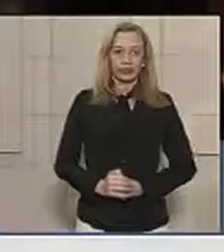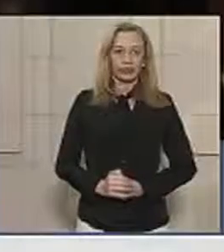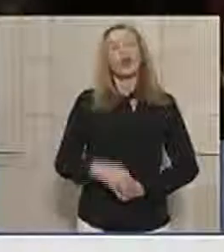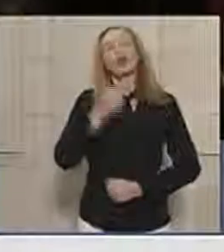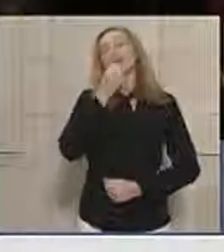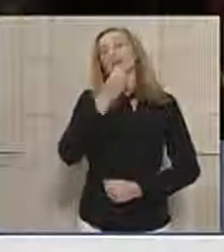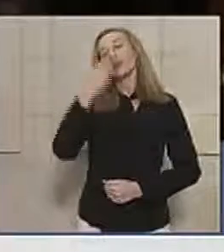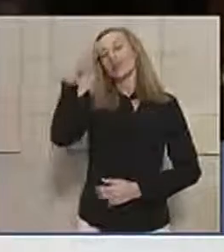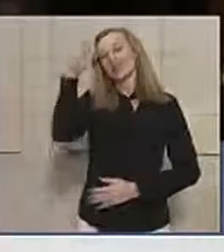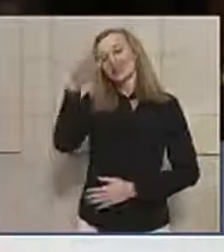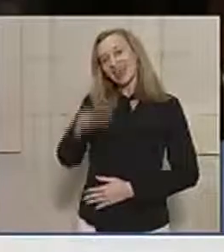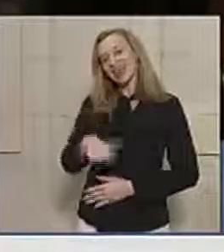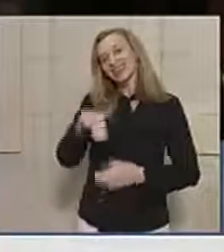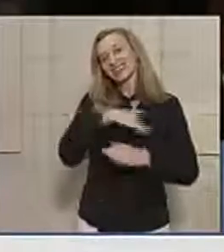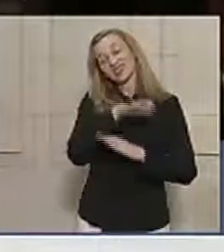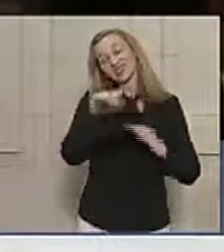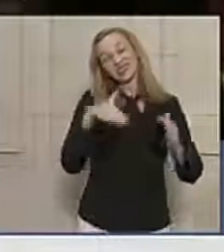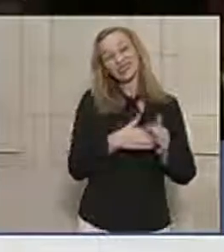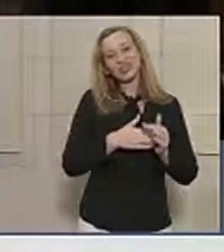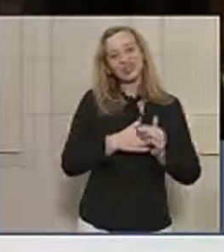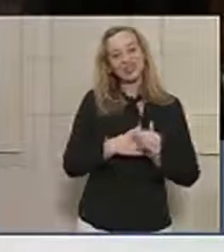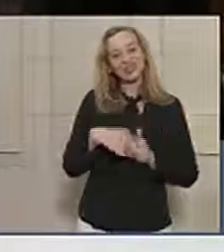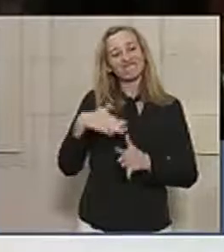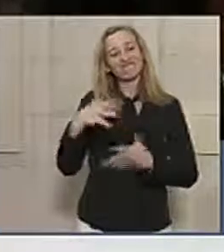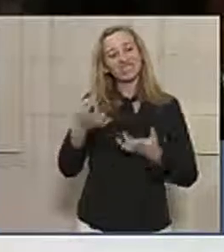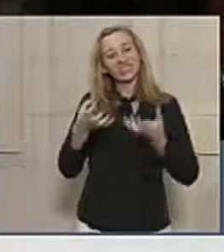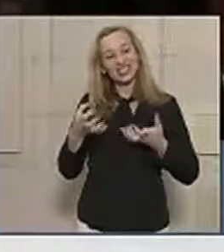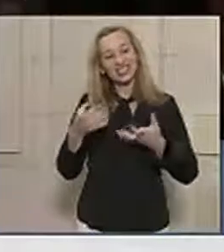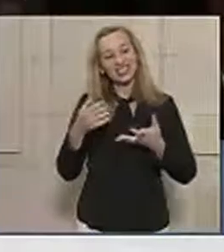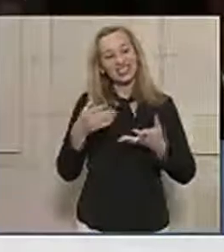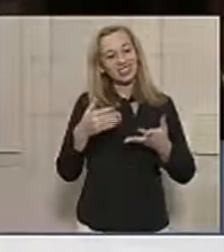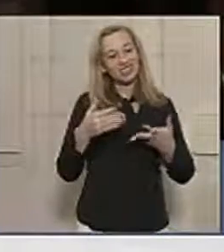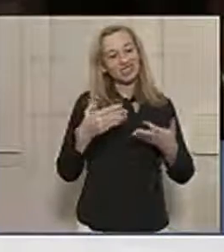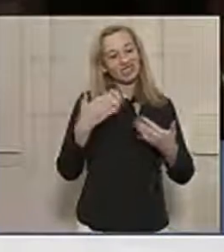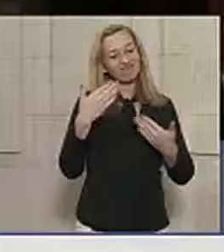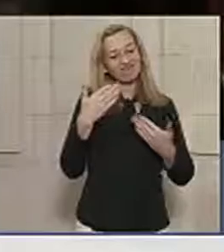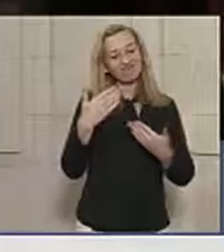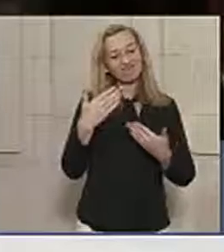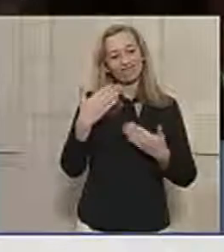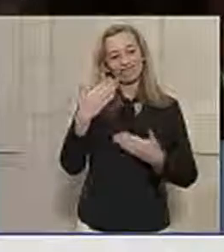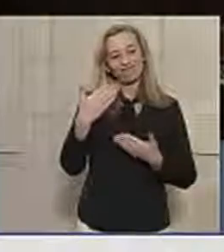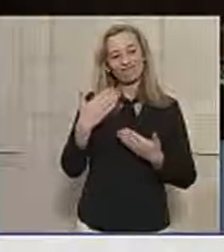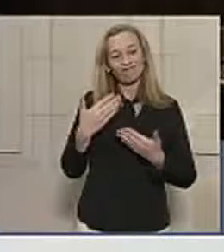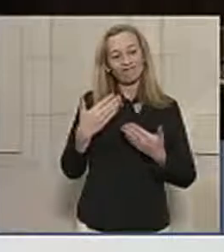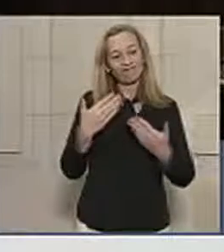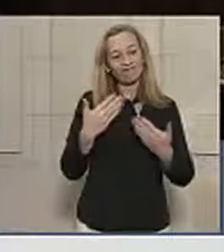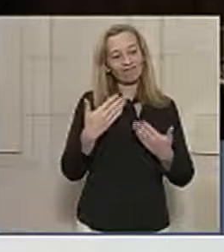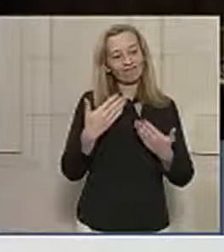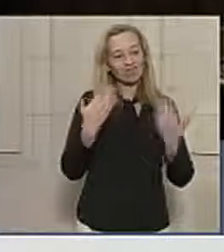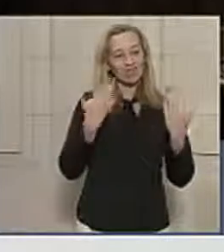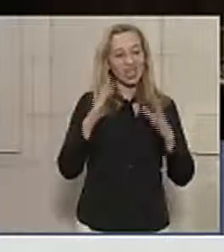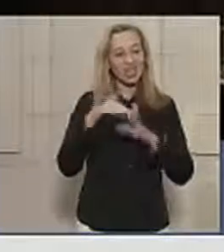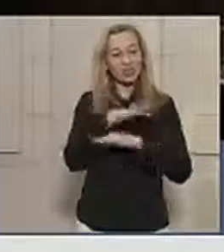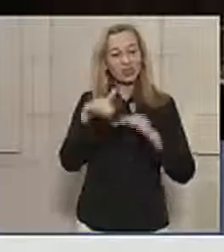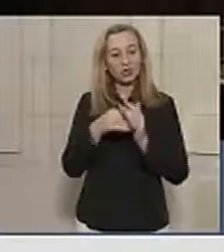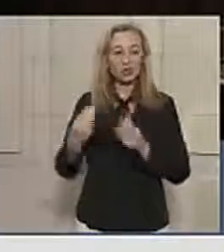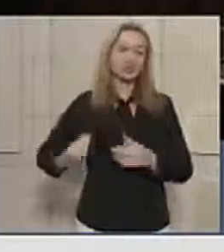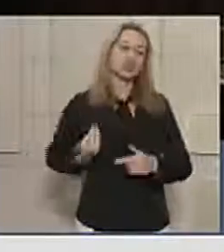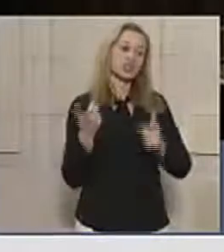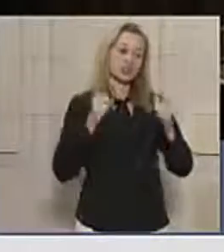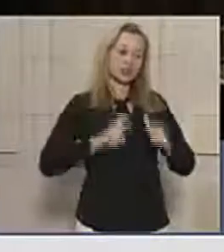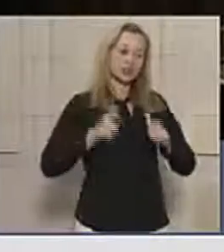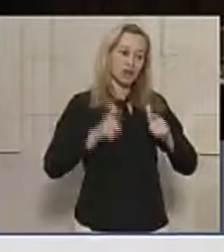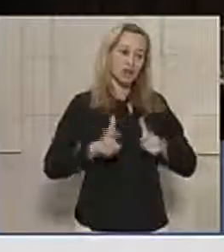Boa tarde a todas e todos. Eu queria cumprimentar todos aqueles que vieram a essa tribuna antes de